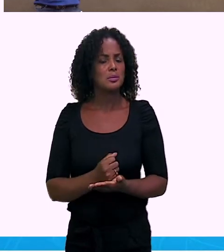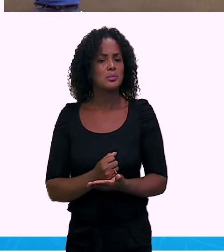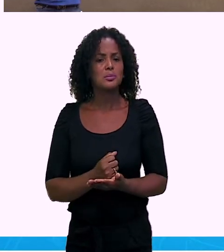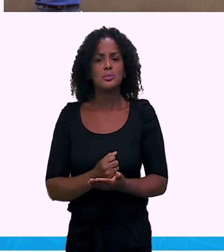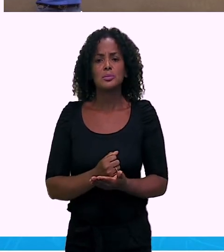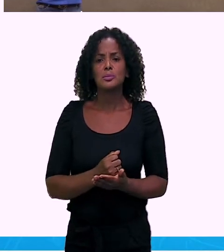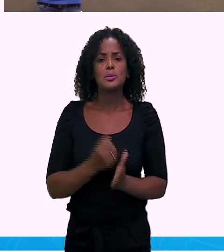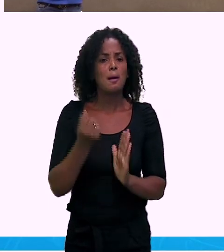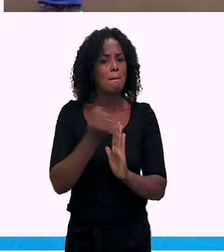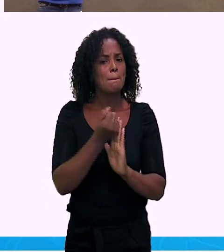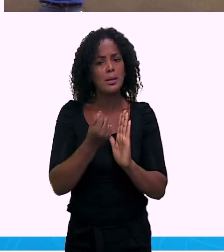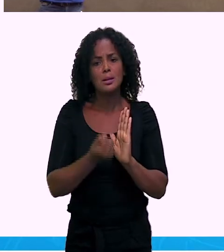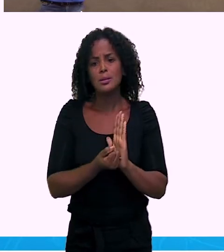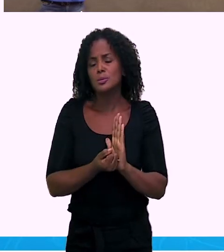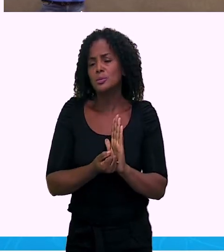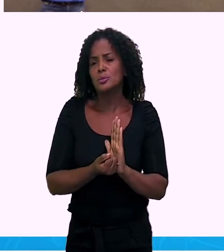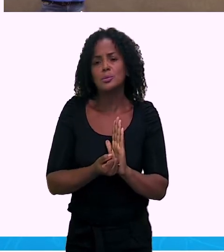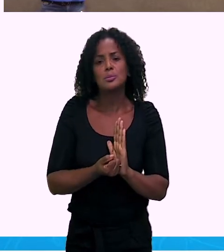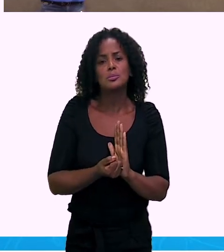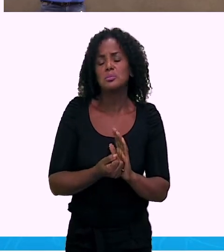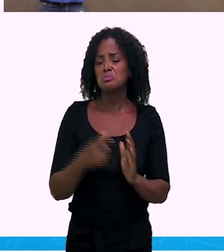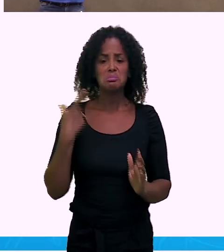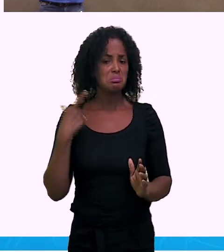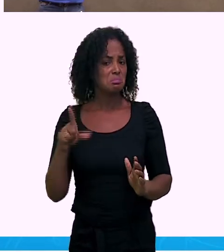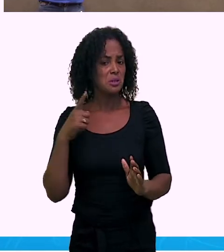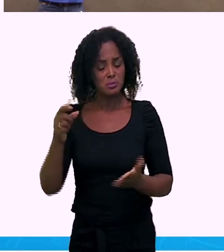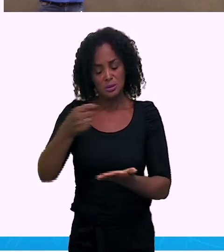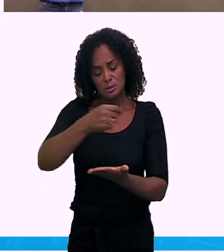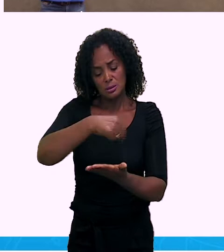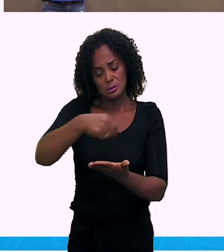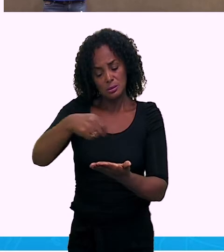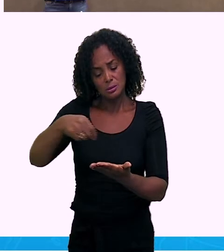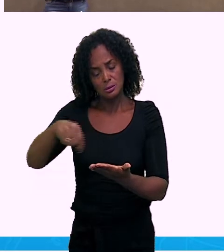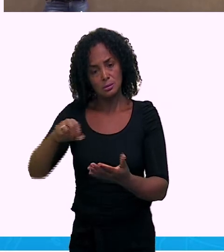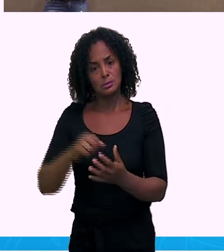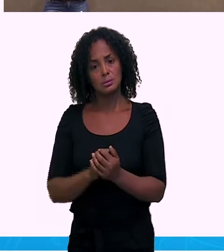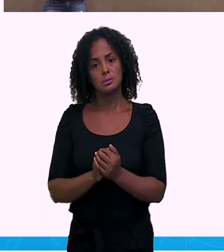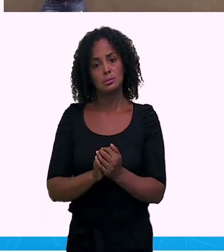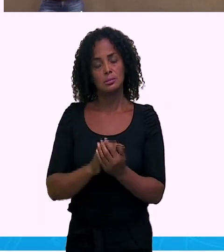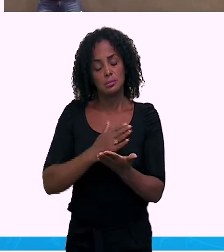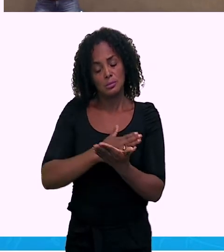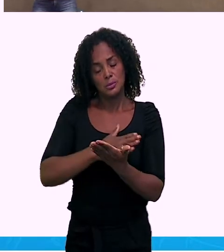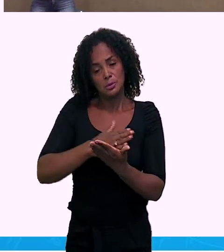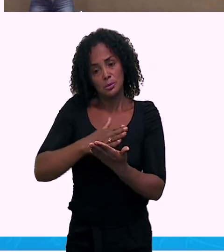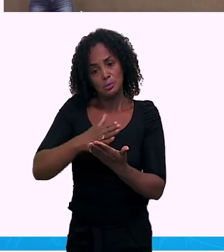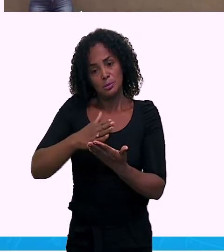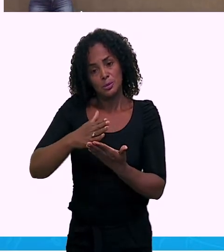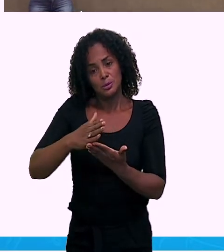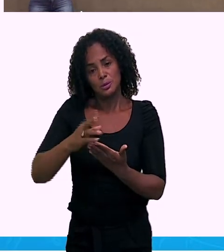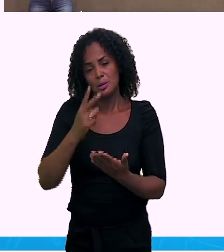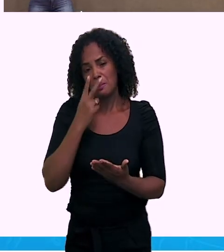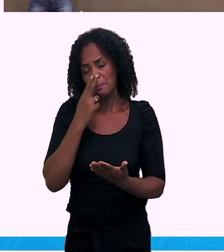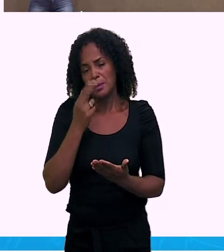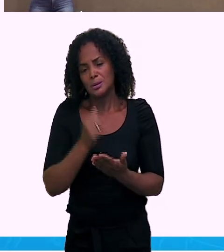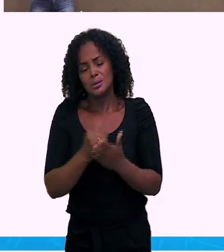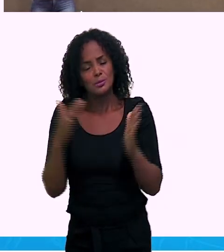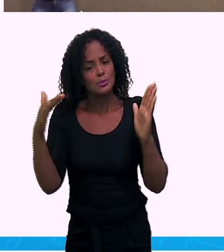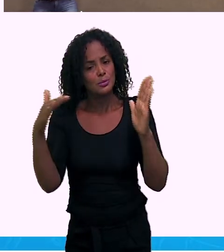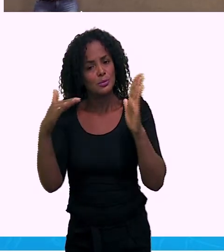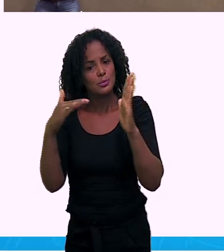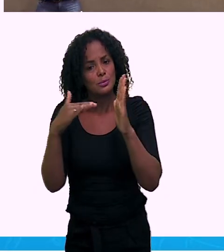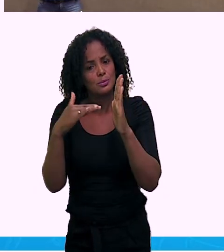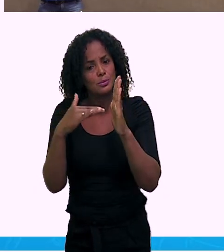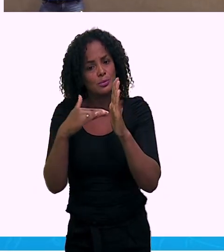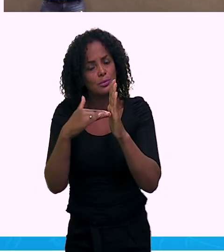na época onde não havia escrita, olha aí, marcada pela fundação, começou-se a aparecer no final